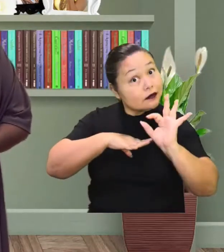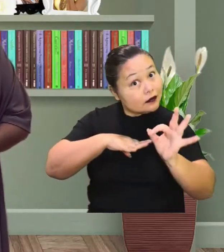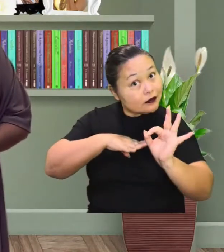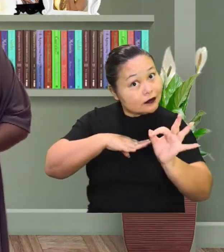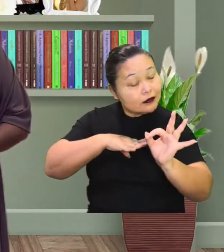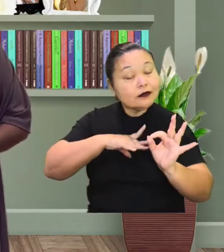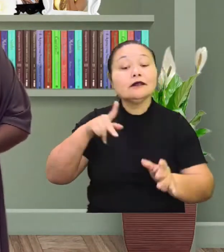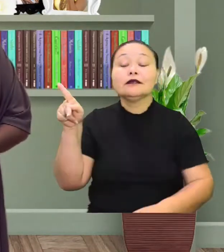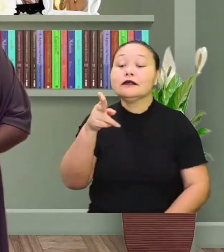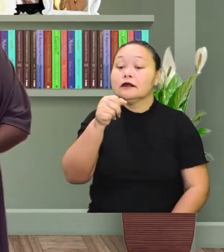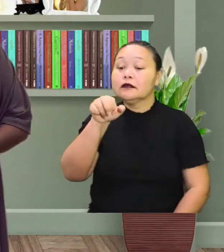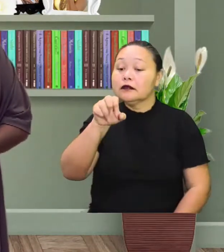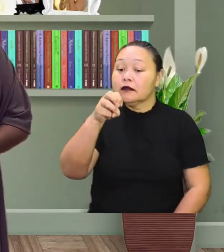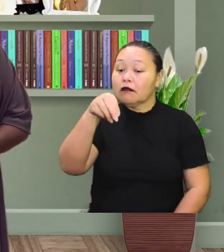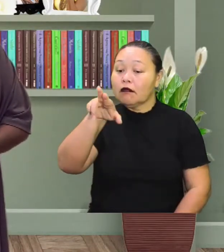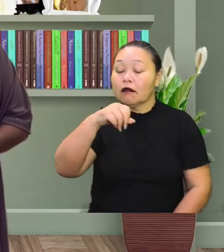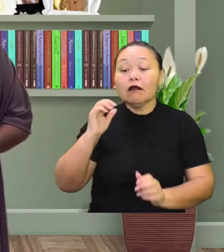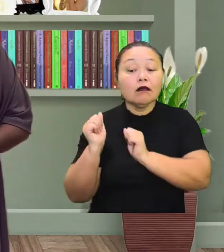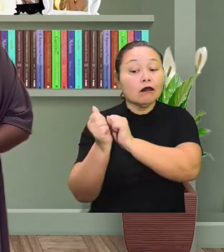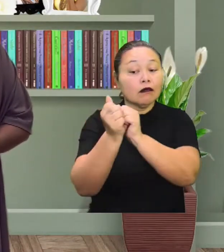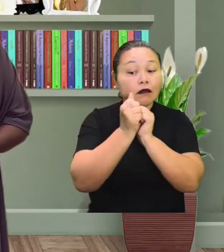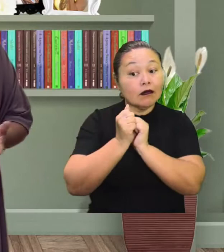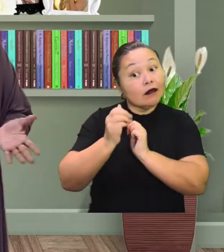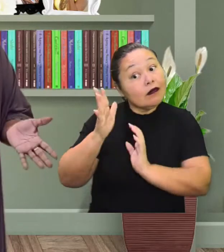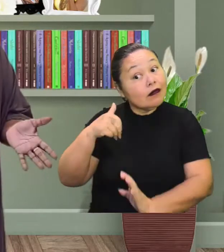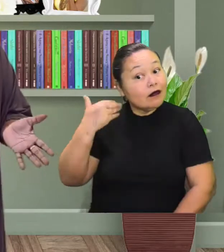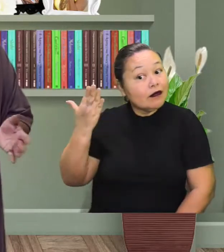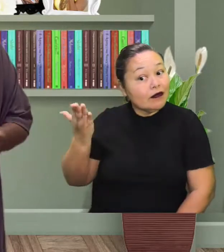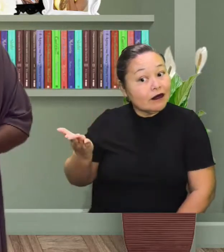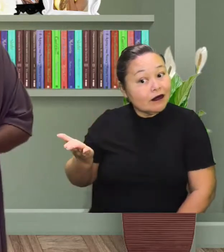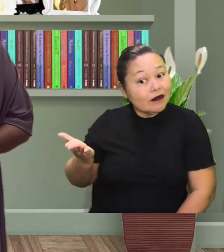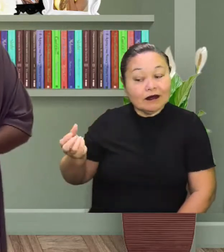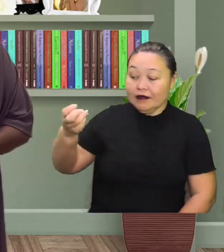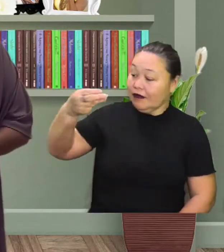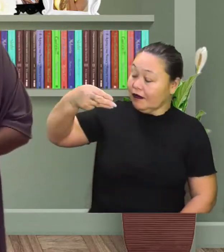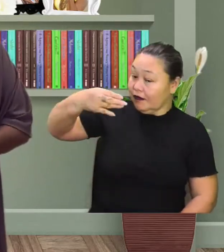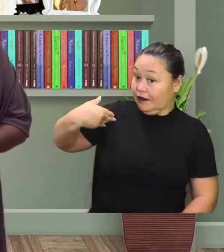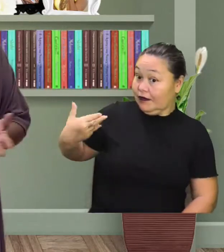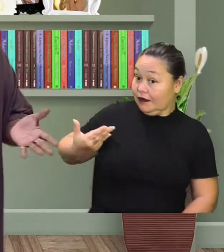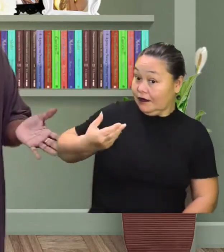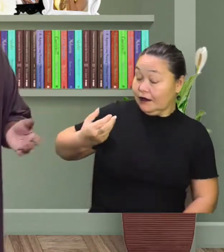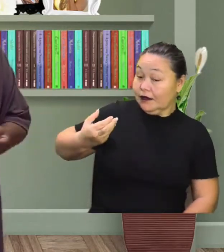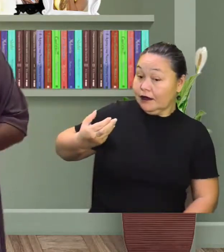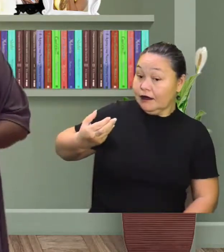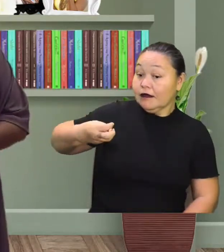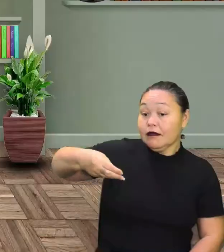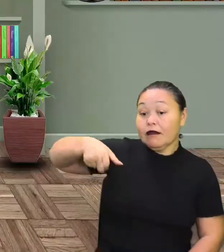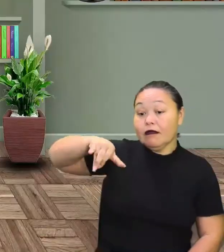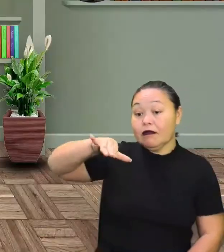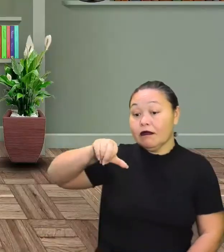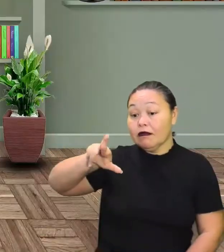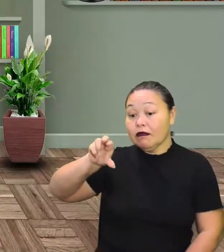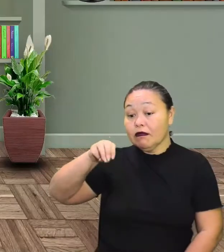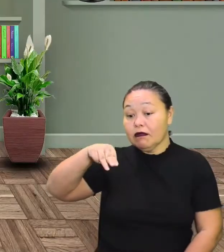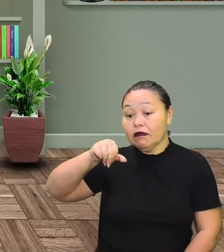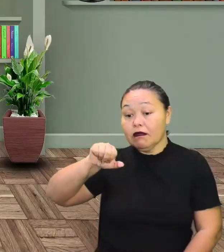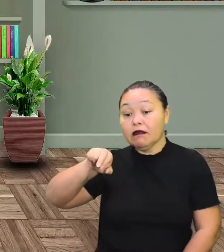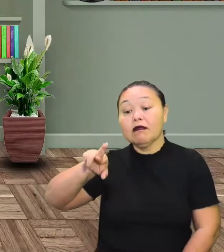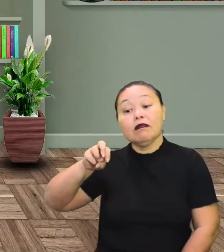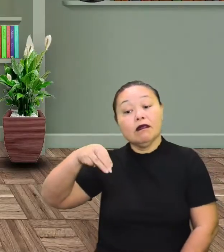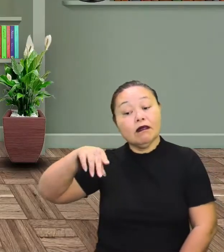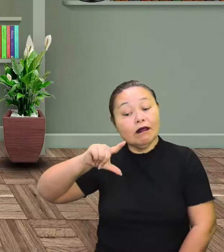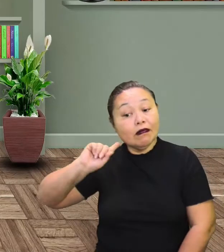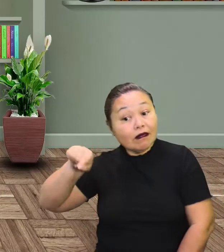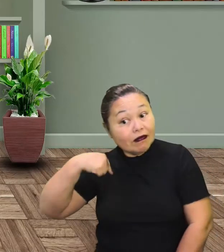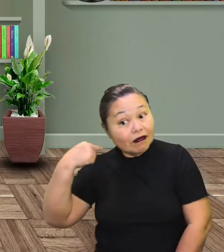mesmo. Eu, professora Pura Moreno, juntamente, claro, né, com a nossa parceira... Exatamente, Márcia Ramos Martins.